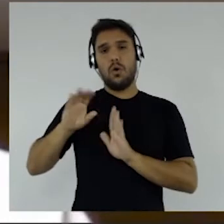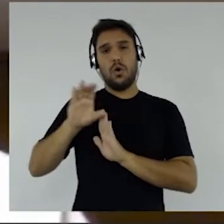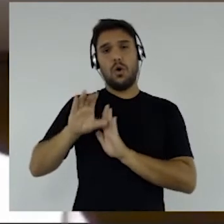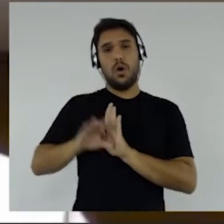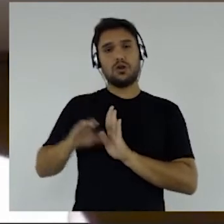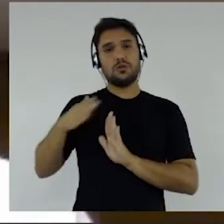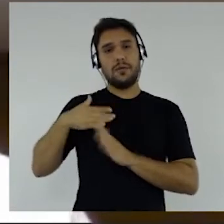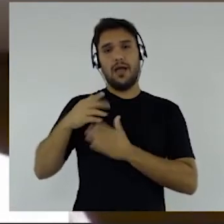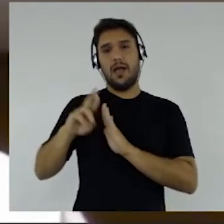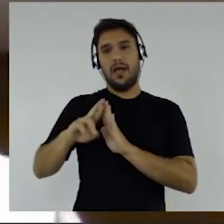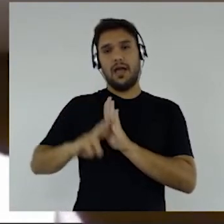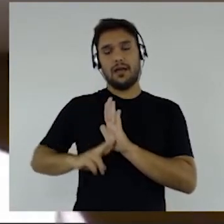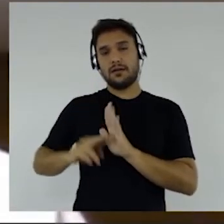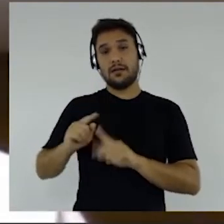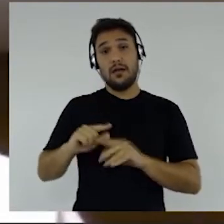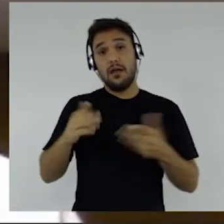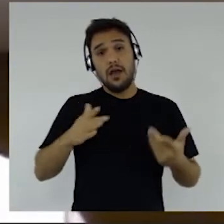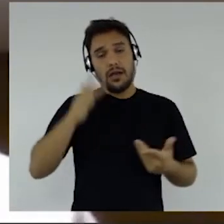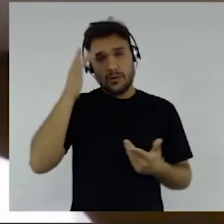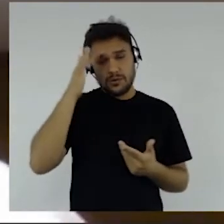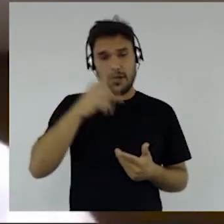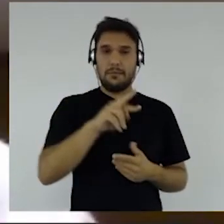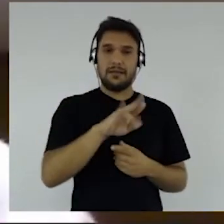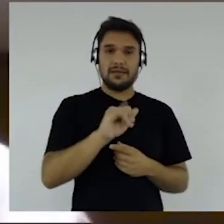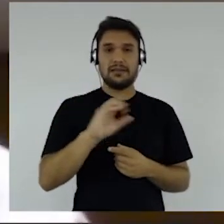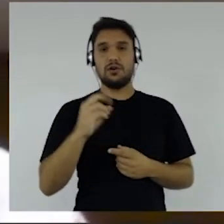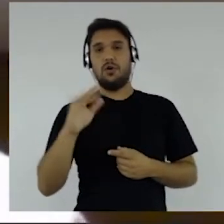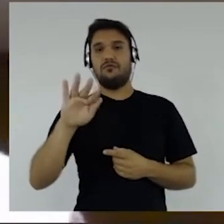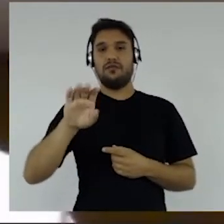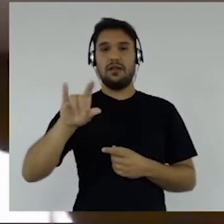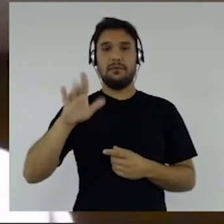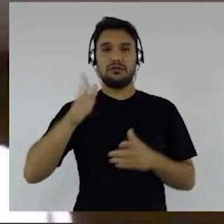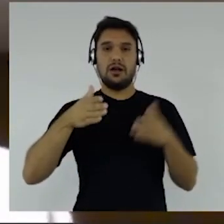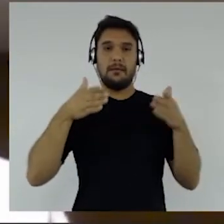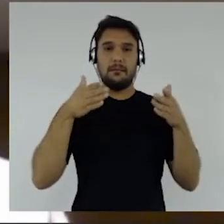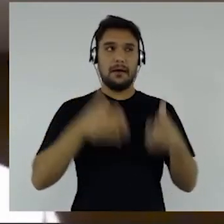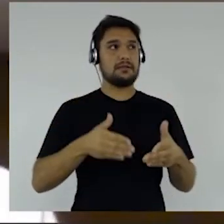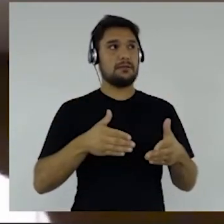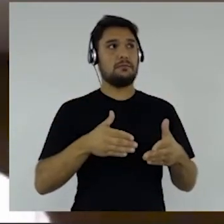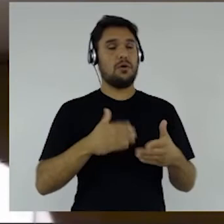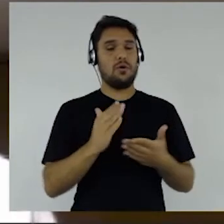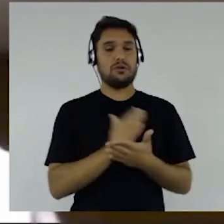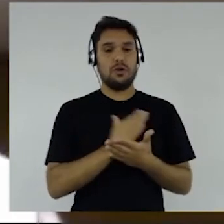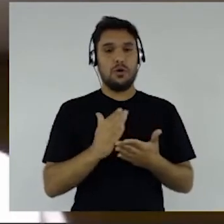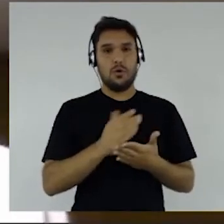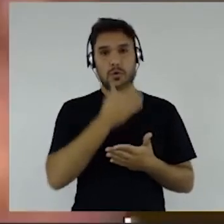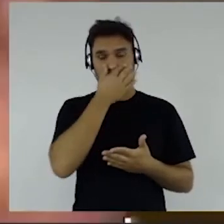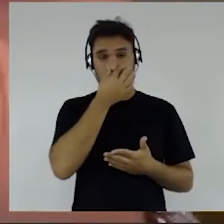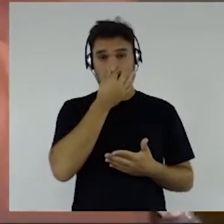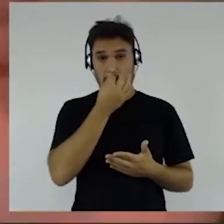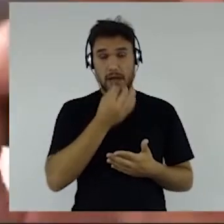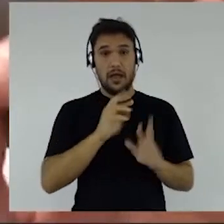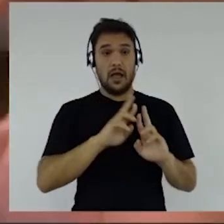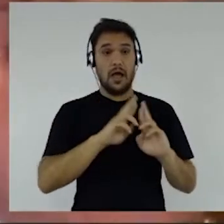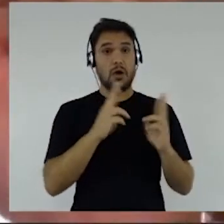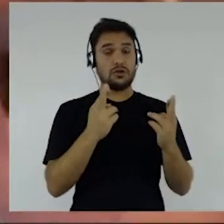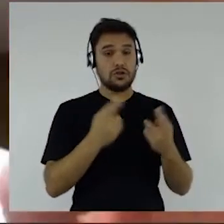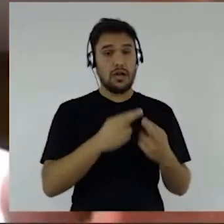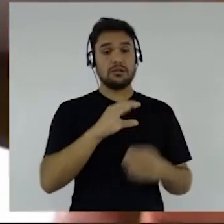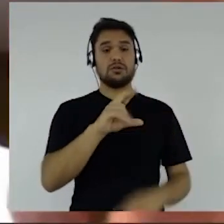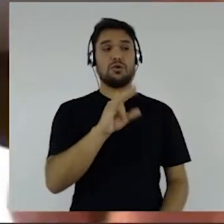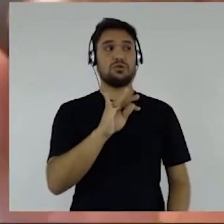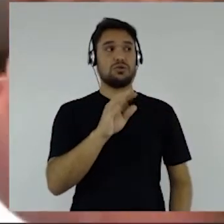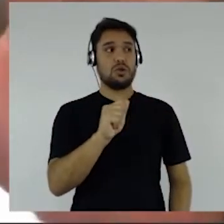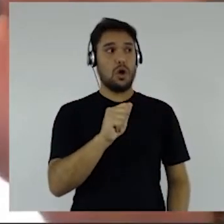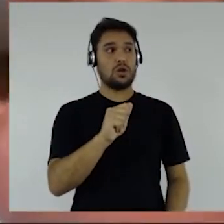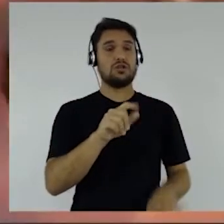que nós temos assistido? Não sei se a Patrícia ou o Felipe já participaram de alguma delas, é a audiência de